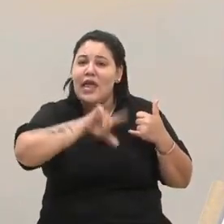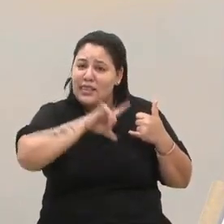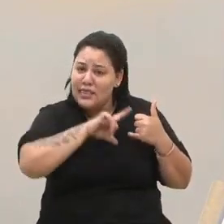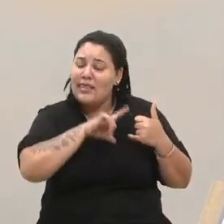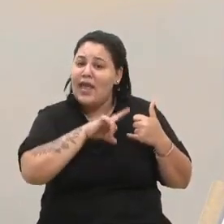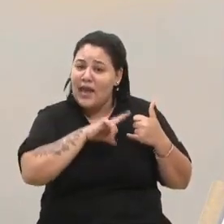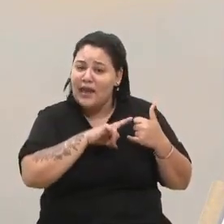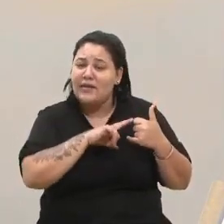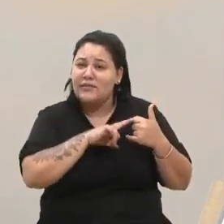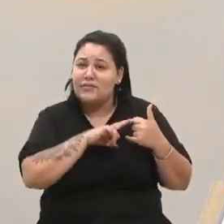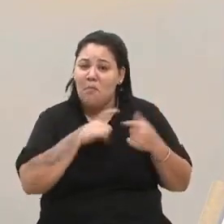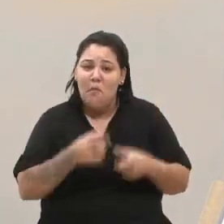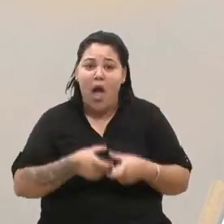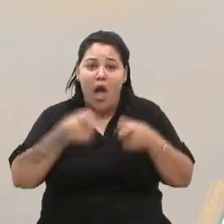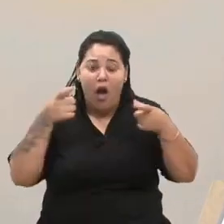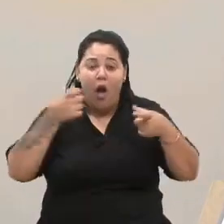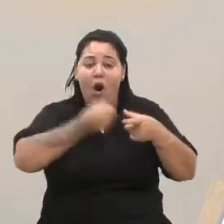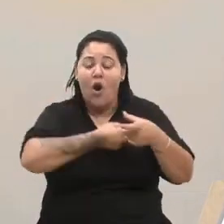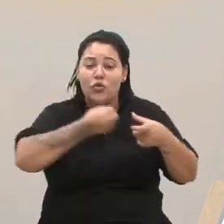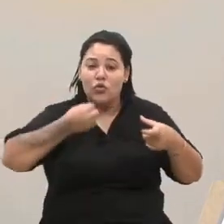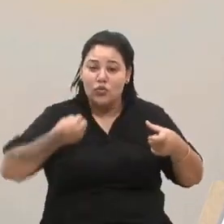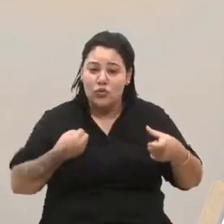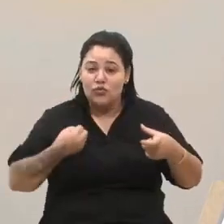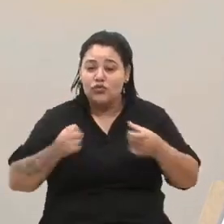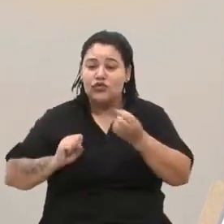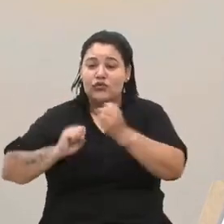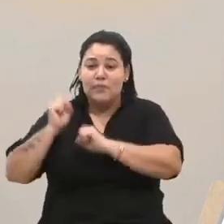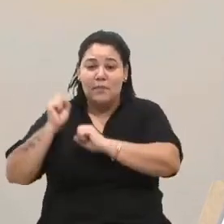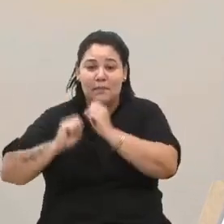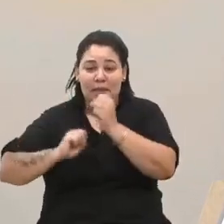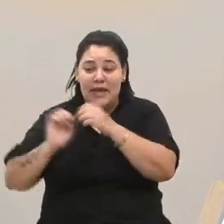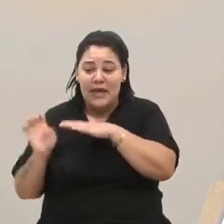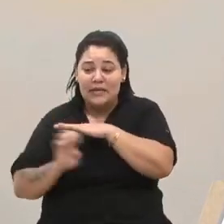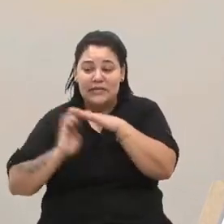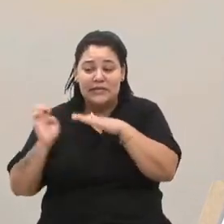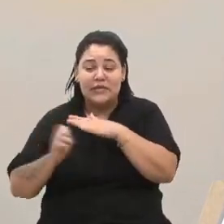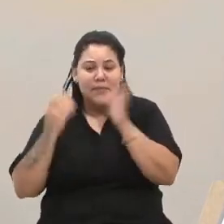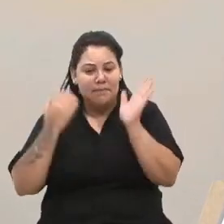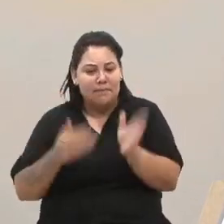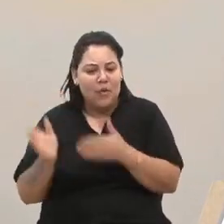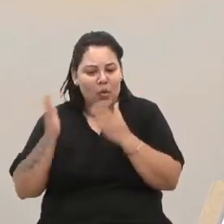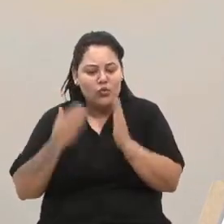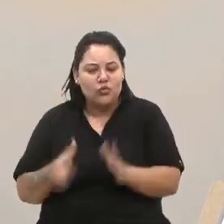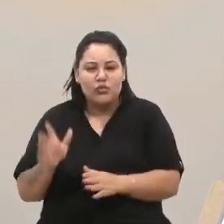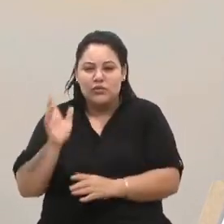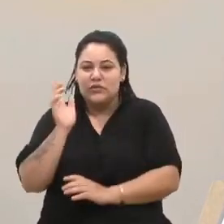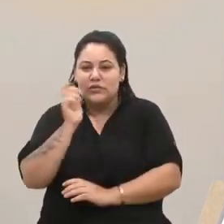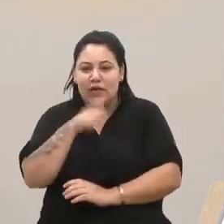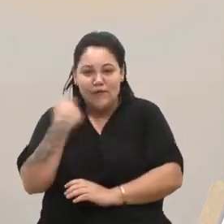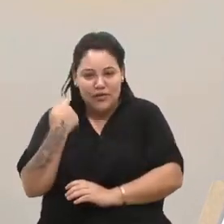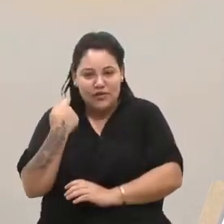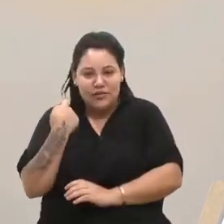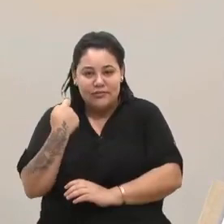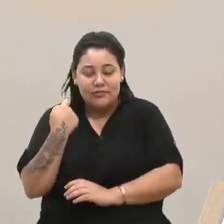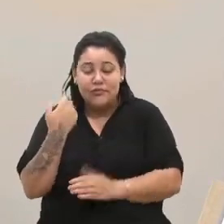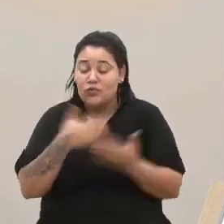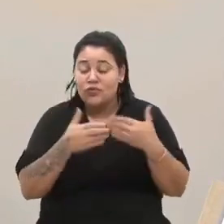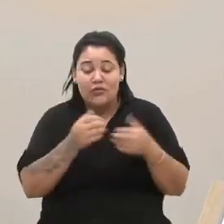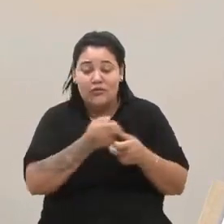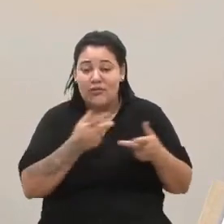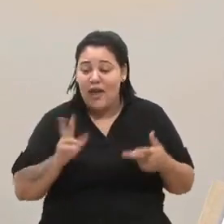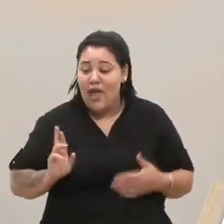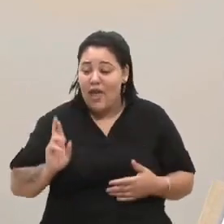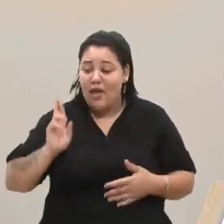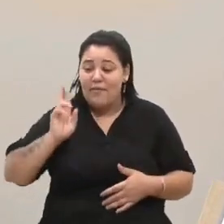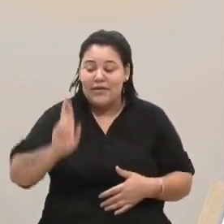maior número de empresas que produzem cerveja, por tudo aquilo que representa a